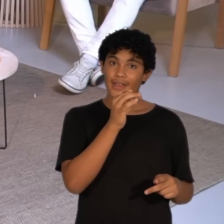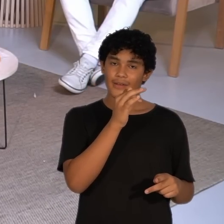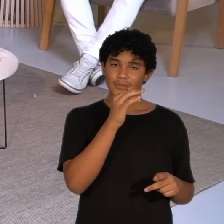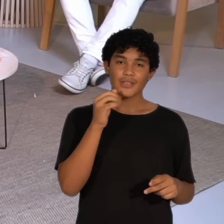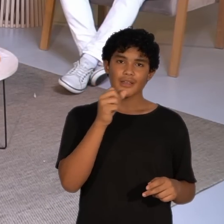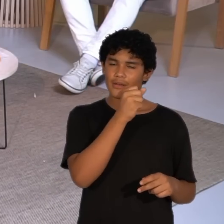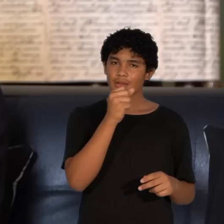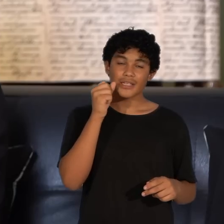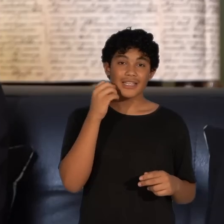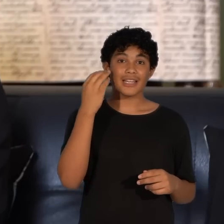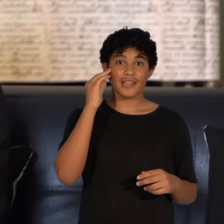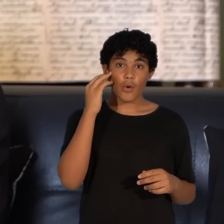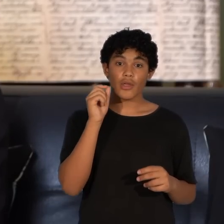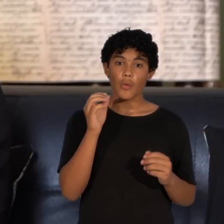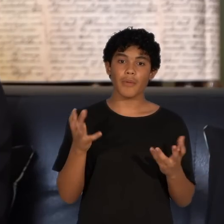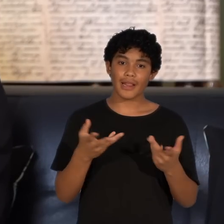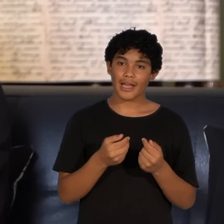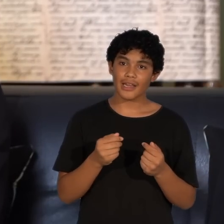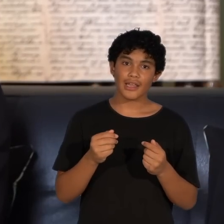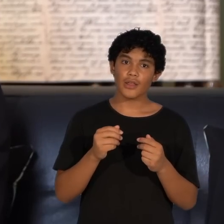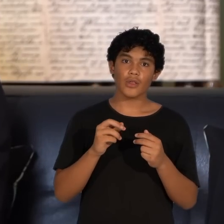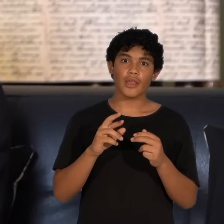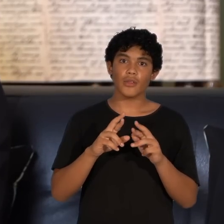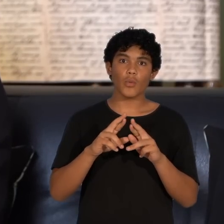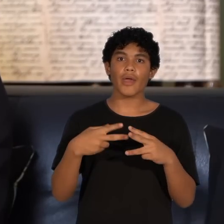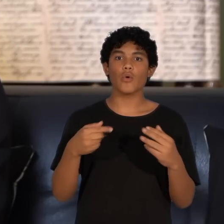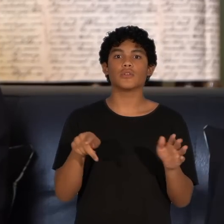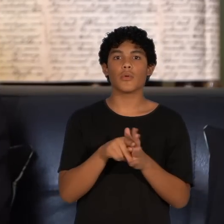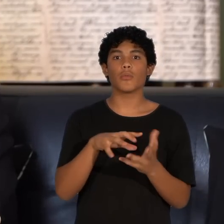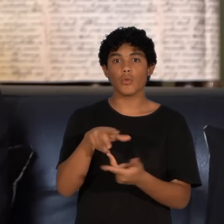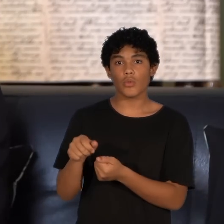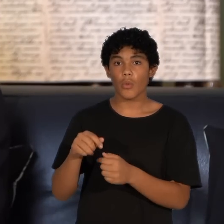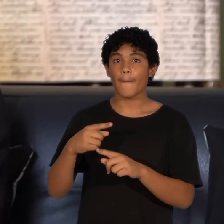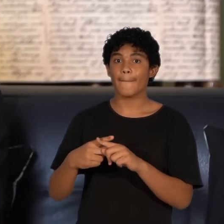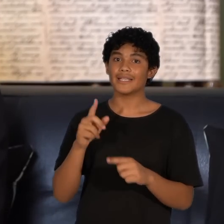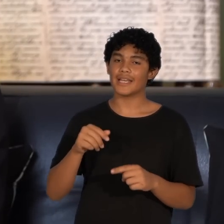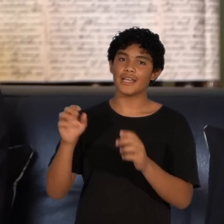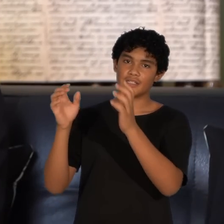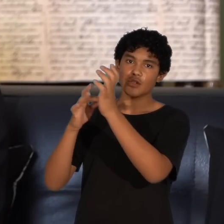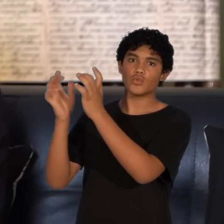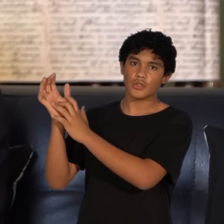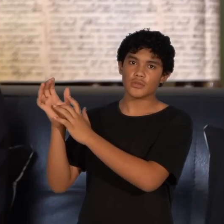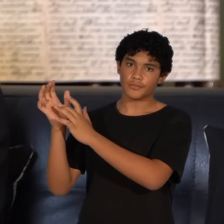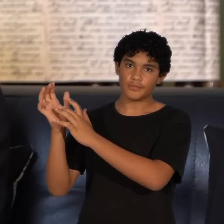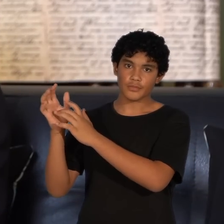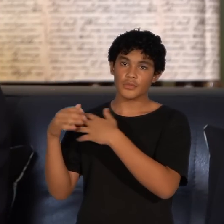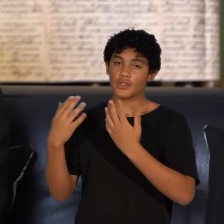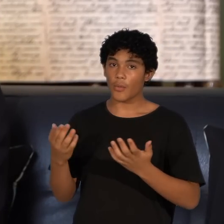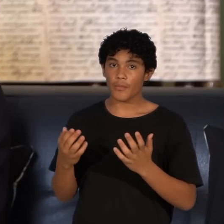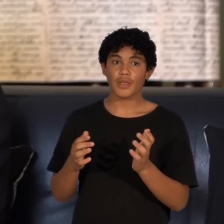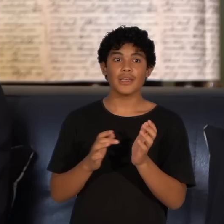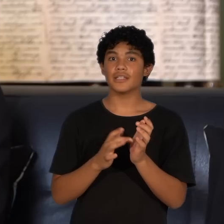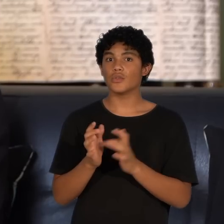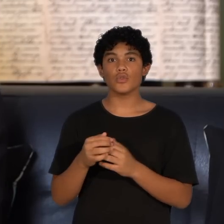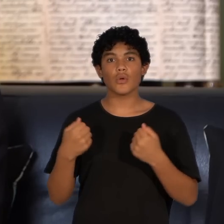O próprio Cristo. Então, nós precisamos pensar um pouquinho disso. Será que você está esperando um grande milagre para entender quem é Jesus? Jesus,